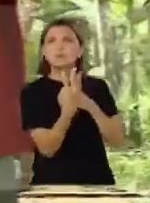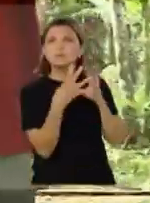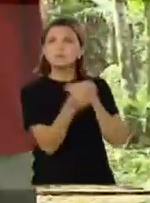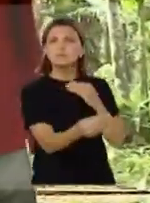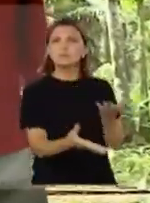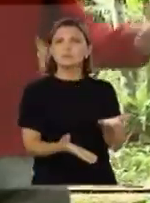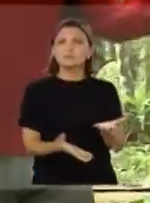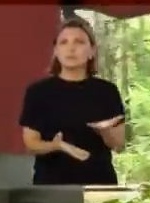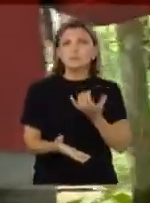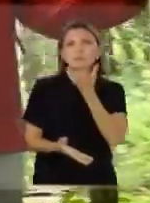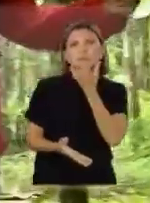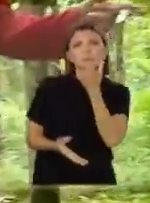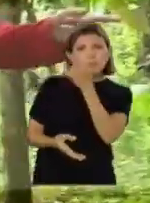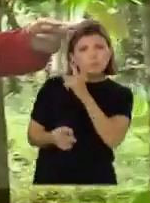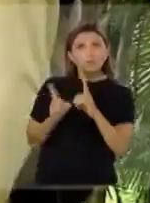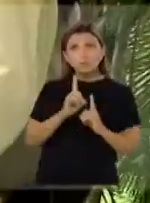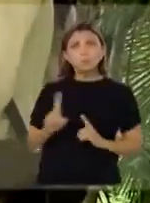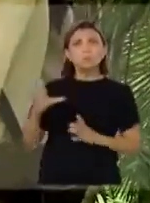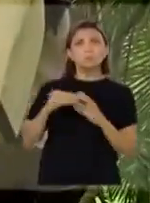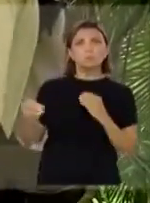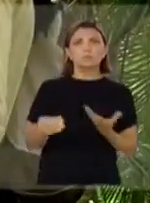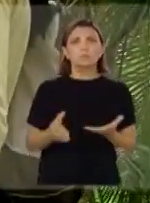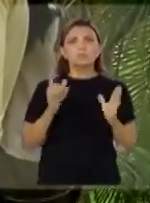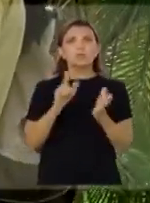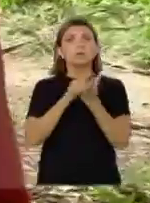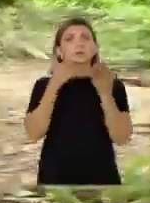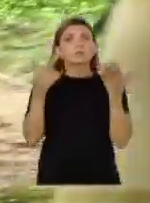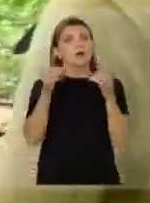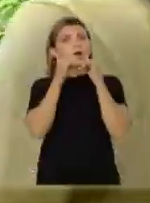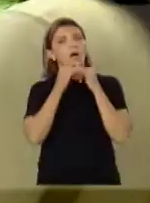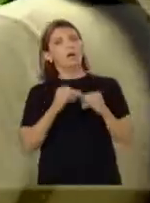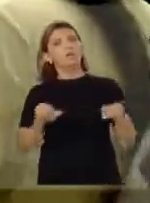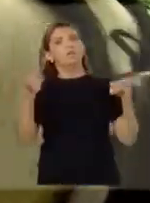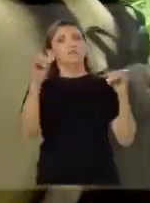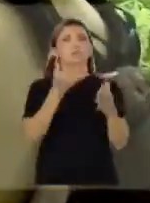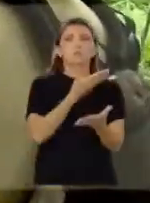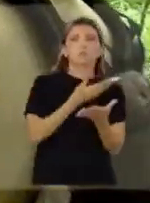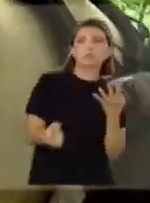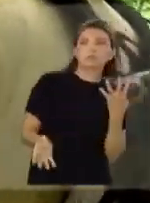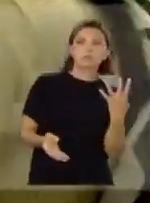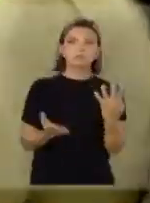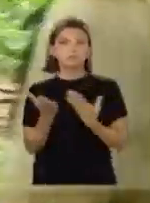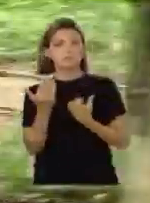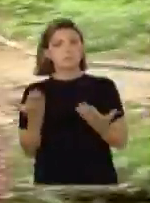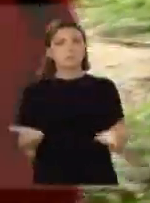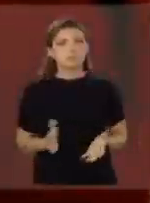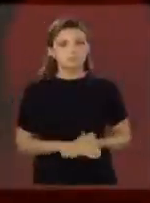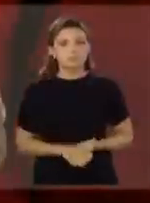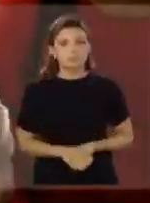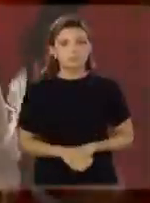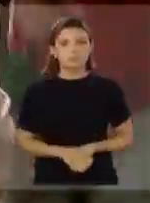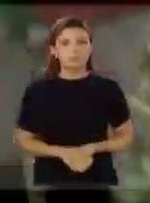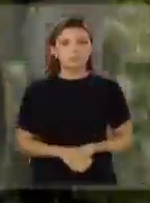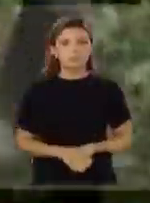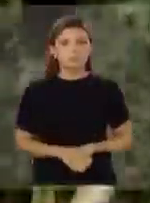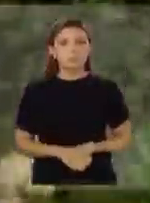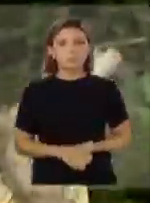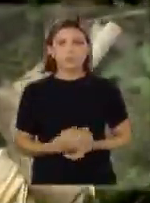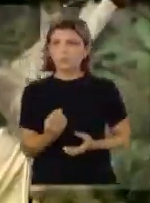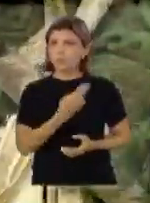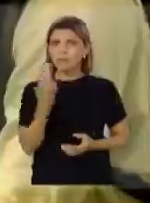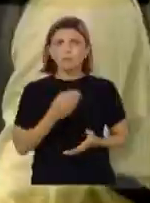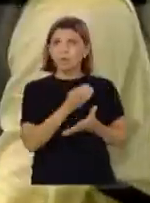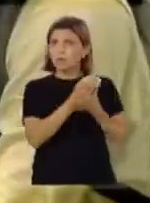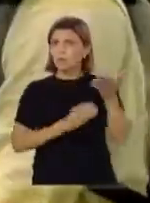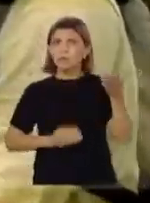desapareceram Ah então admite que sumiu já imaginava notícia no jornal biólogo perde quatro adolescentes na Mata Atlântica ia